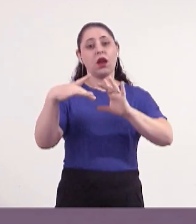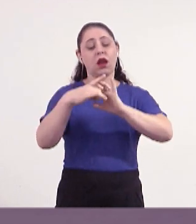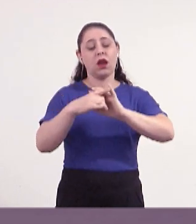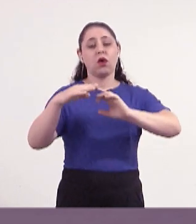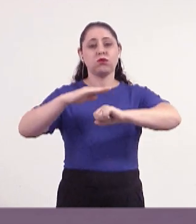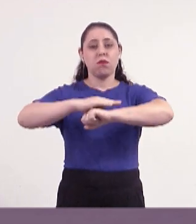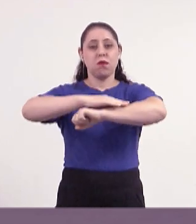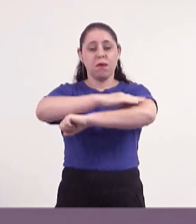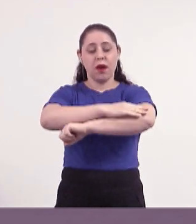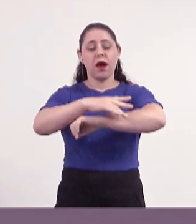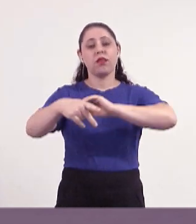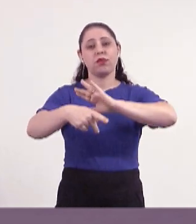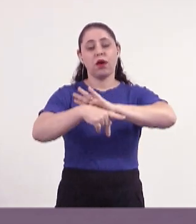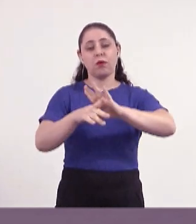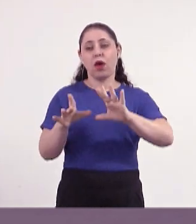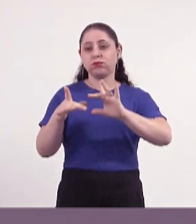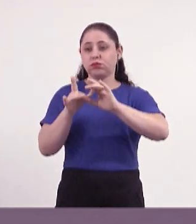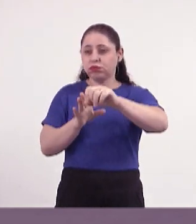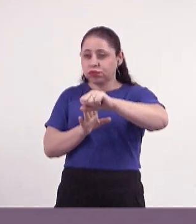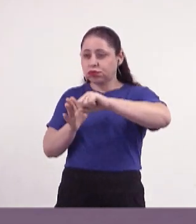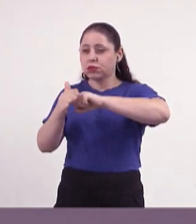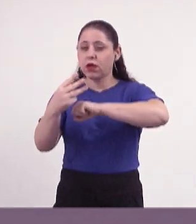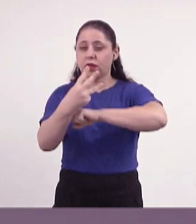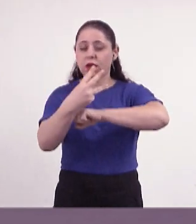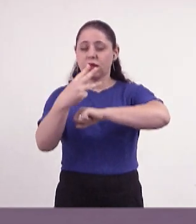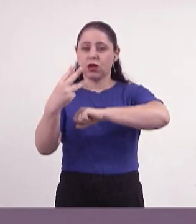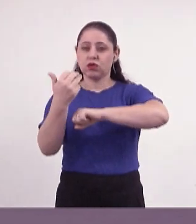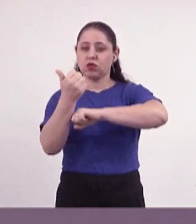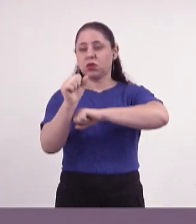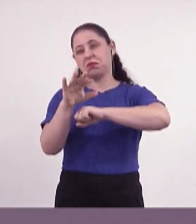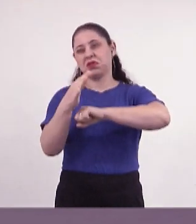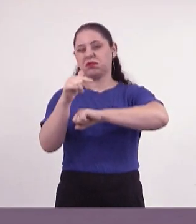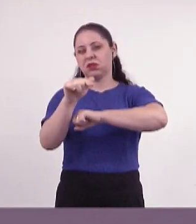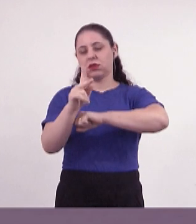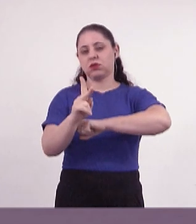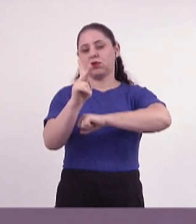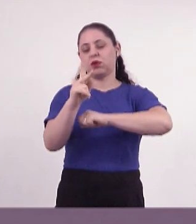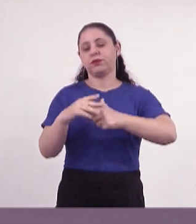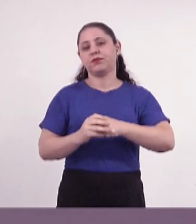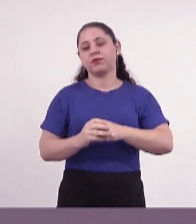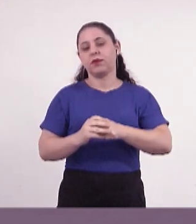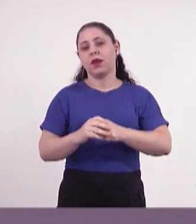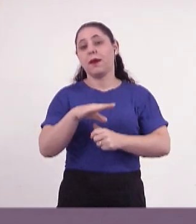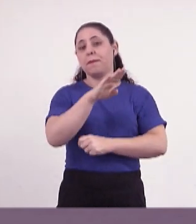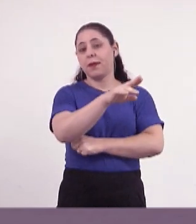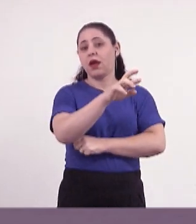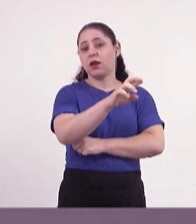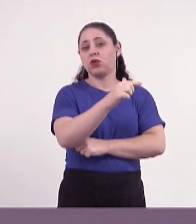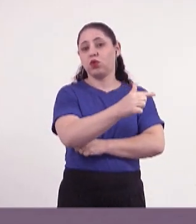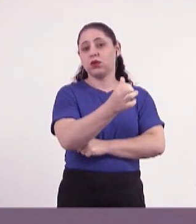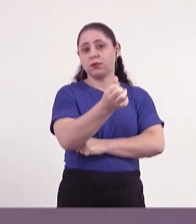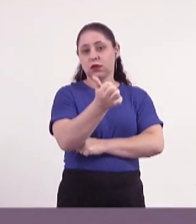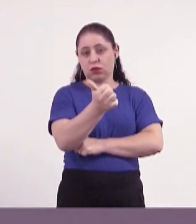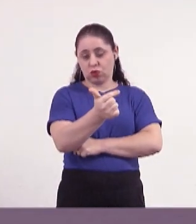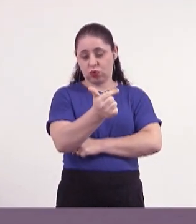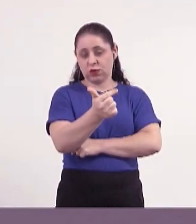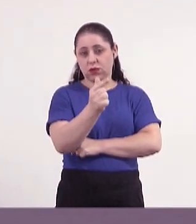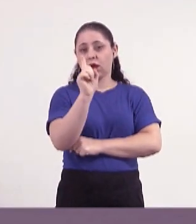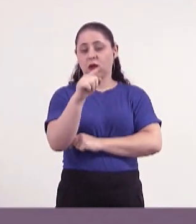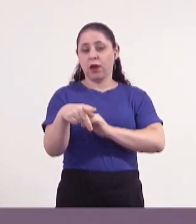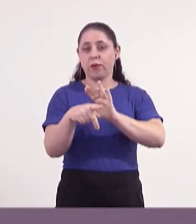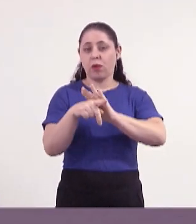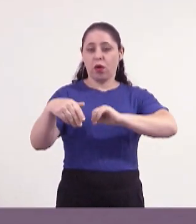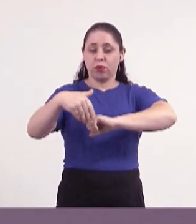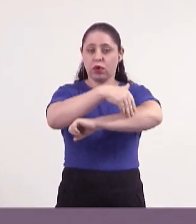liga Bataguaçu até o entroncamento com a 338, pouco mais de 7 quilômetros, a BR 262, como eu disse, né?